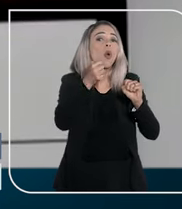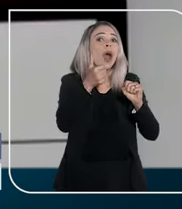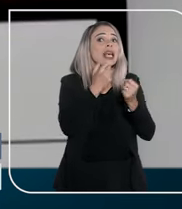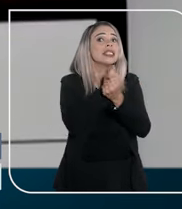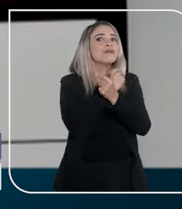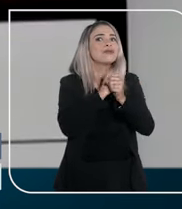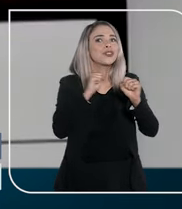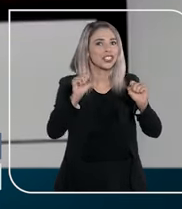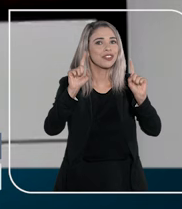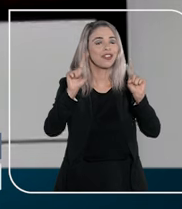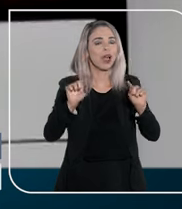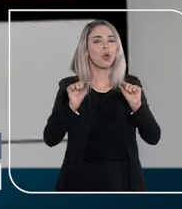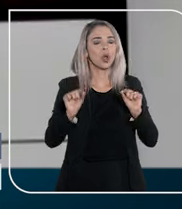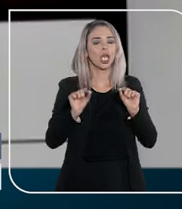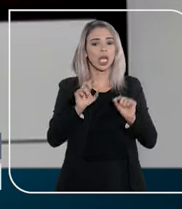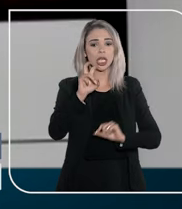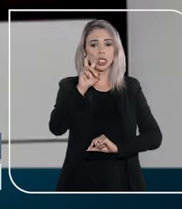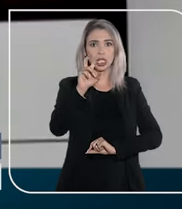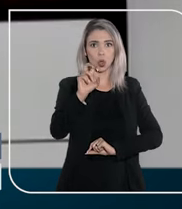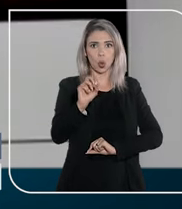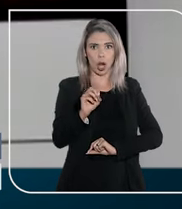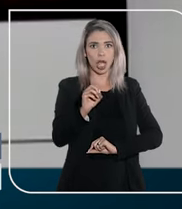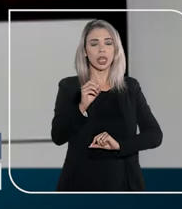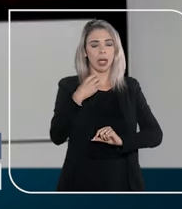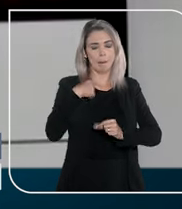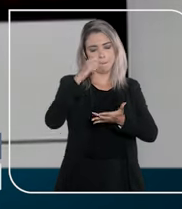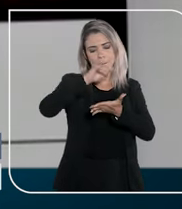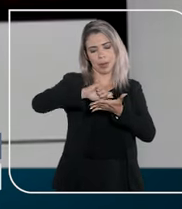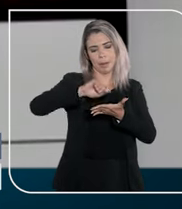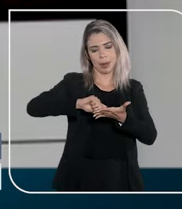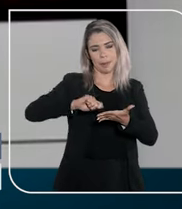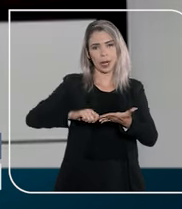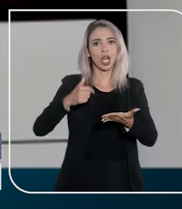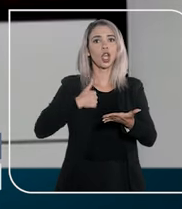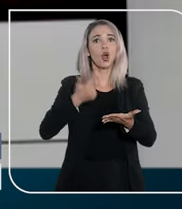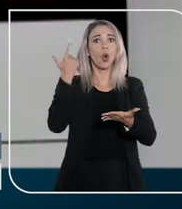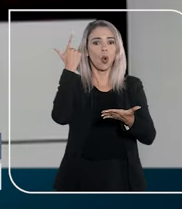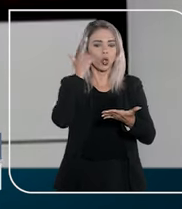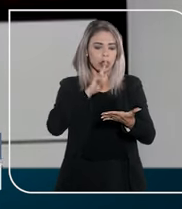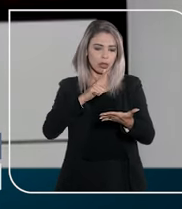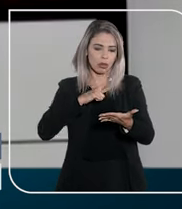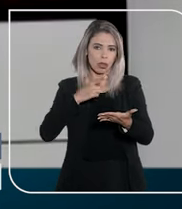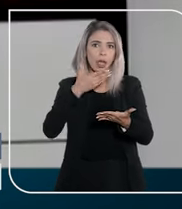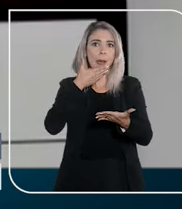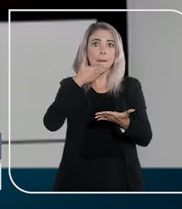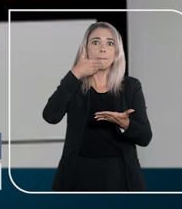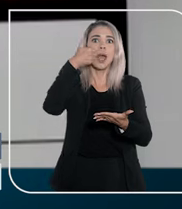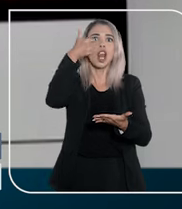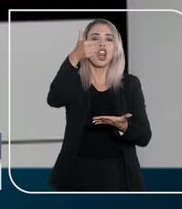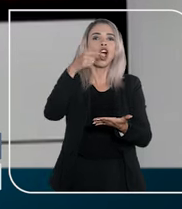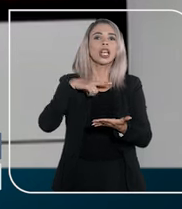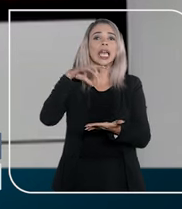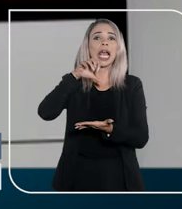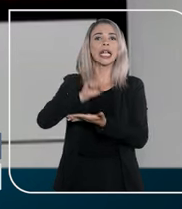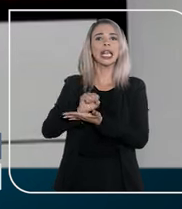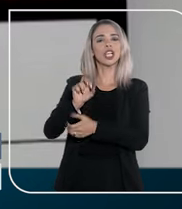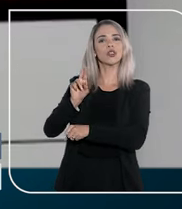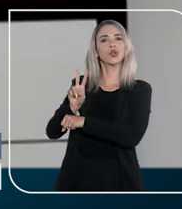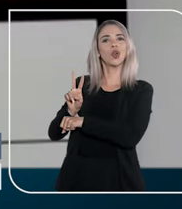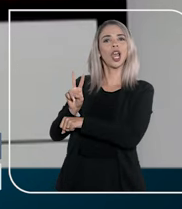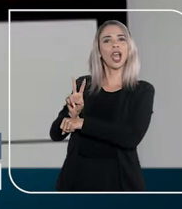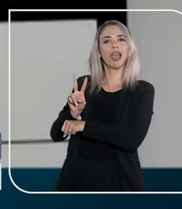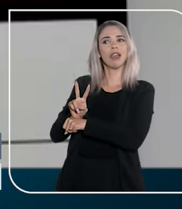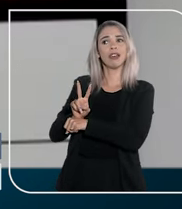quase impossível, que em 50 provas dissertativas eu não vou obter ao final um cadastro de reserva e pelo menos um indivíduo para ser